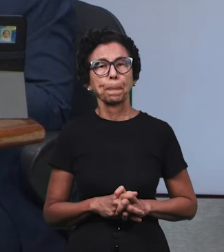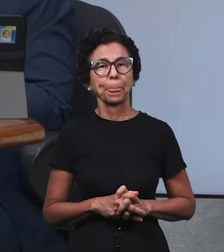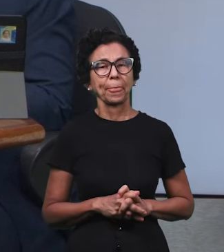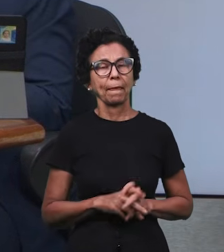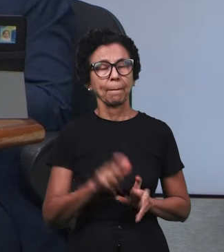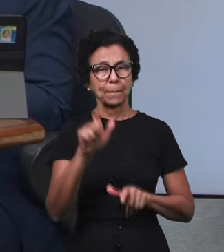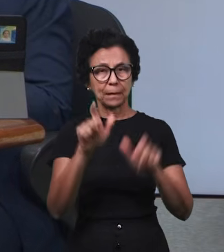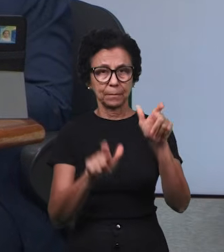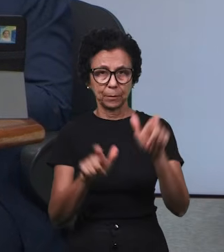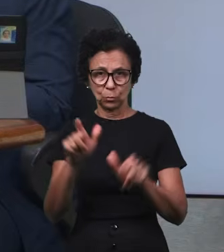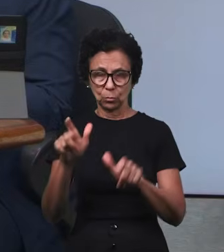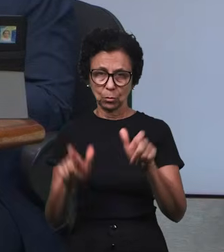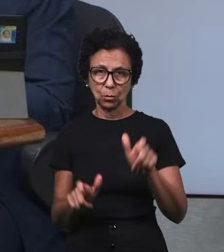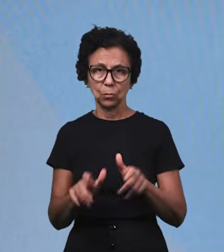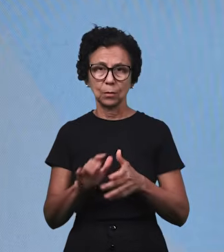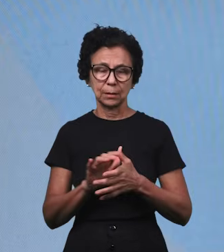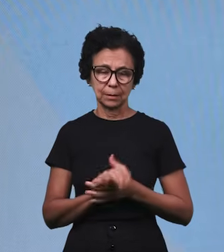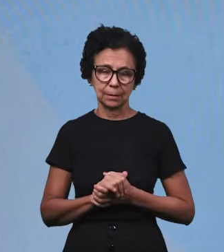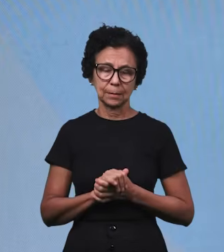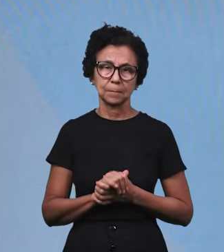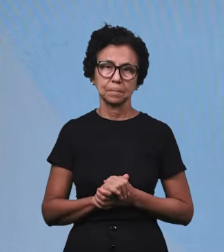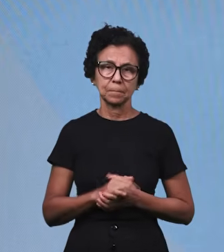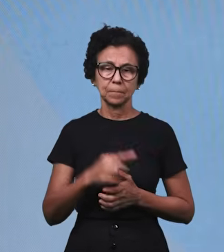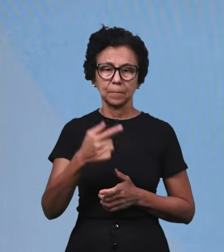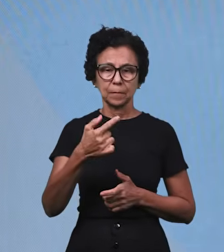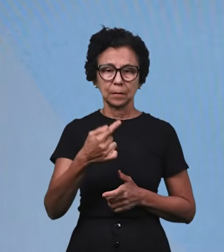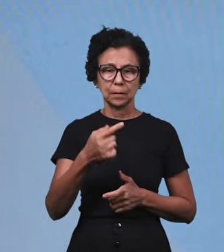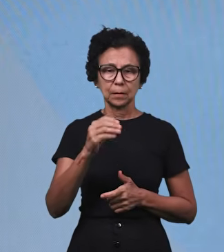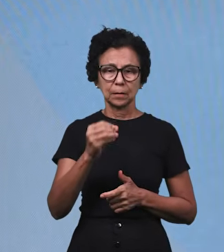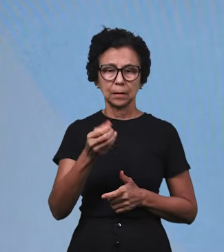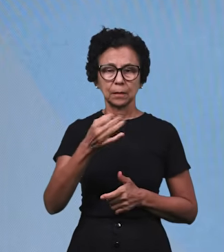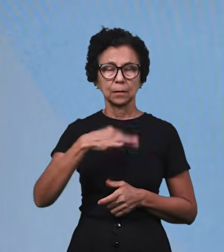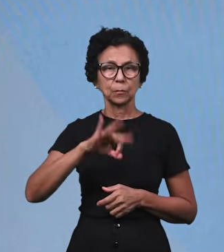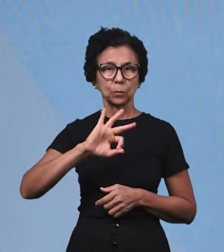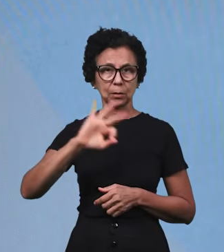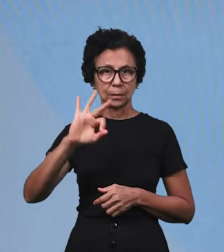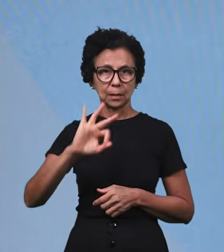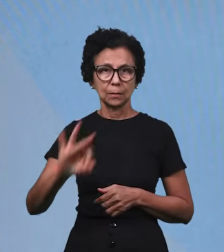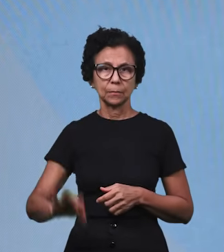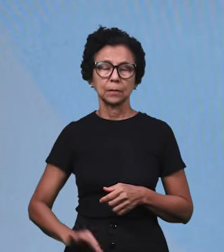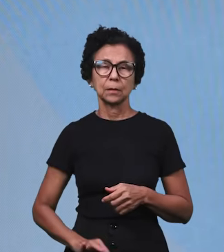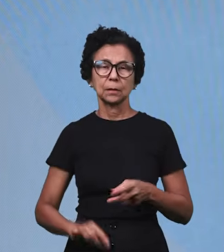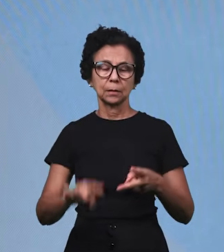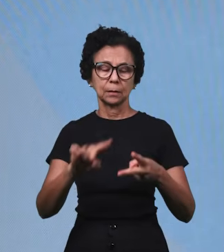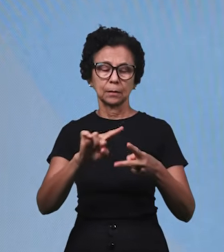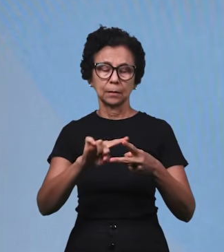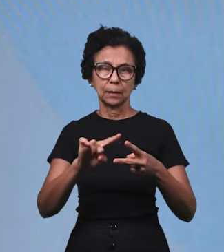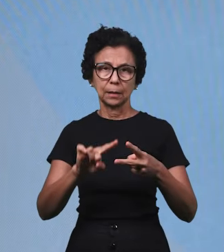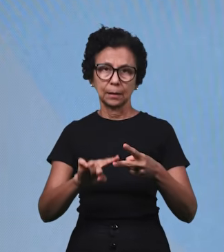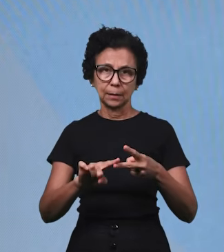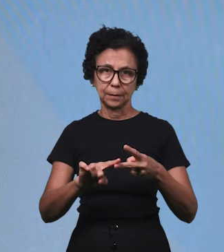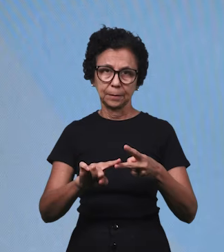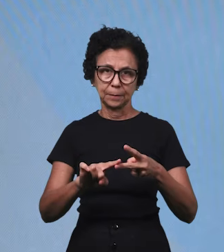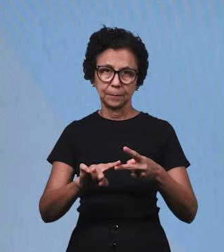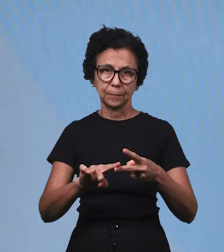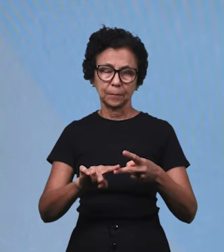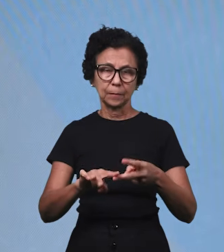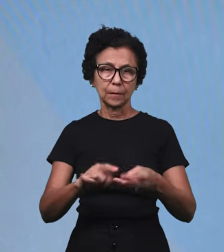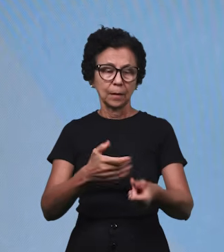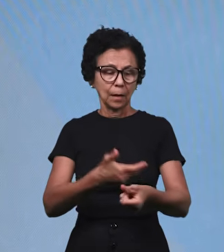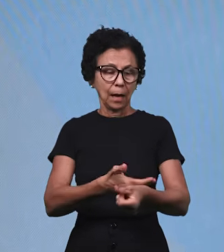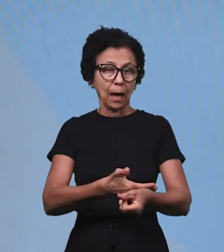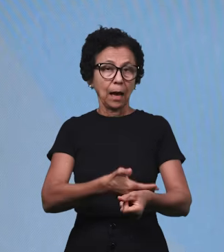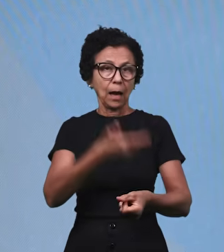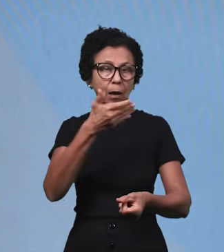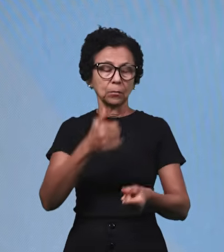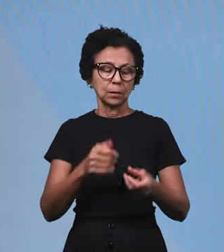70% das pessoas, que nem eu falei para você, que evoluem com doença renal crônica são hipertensos e diabéticos, então elas são assintomáticas,